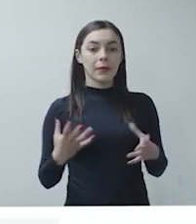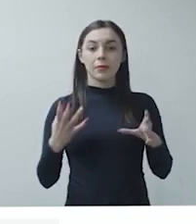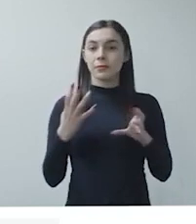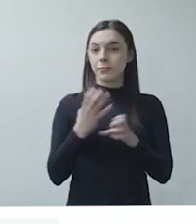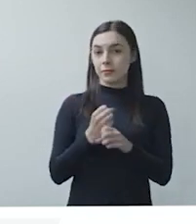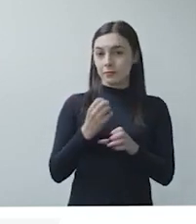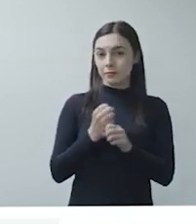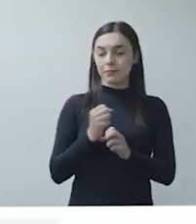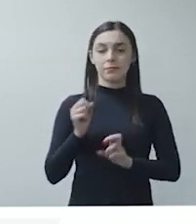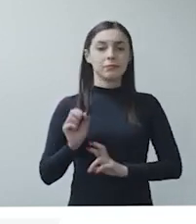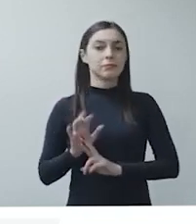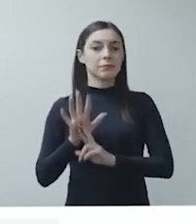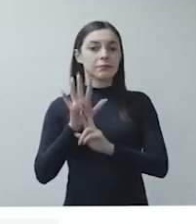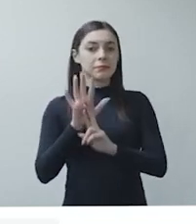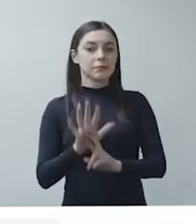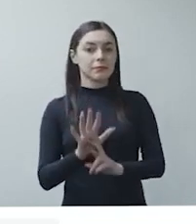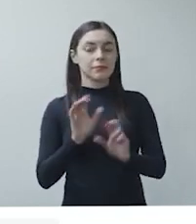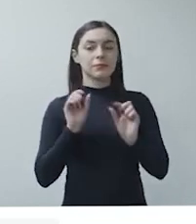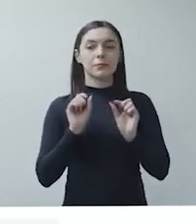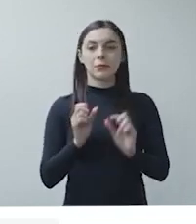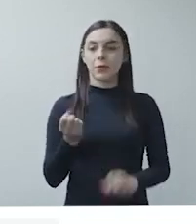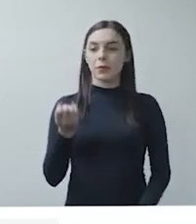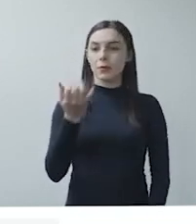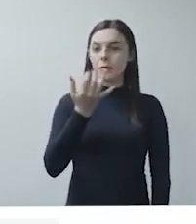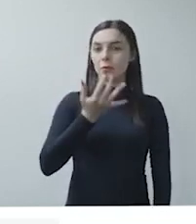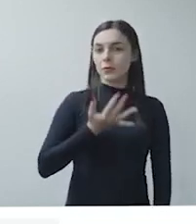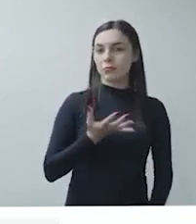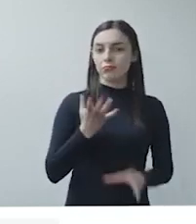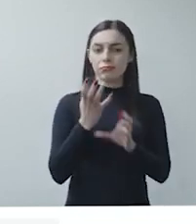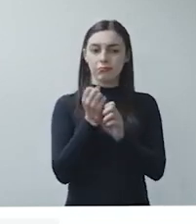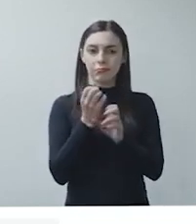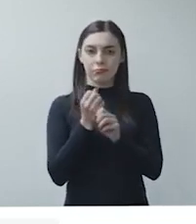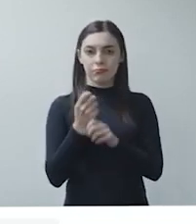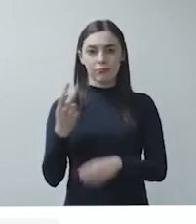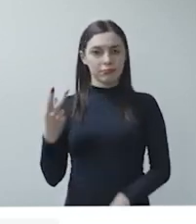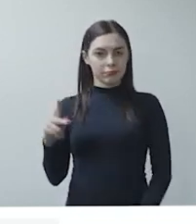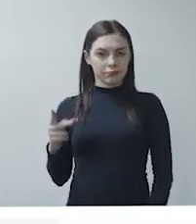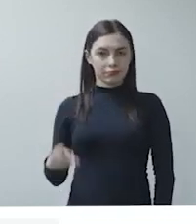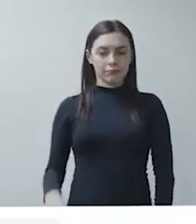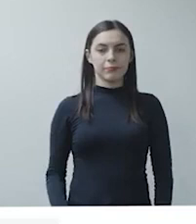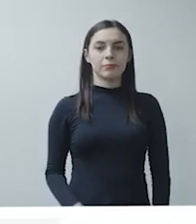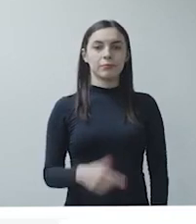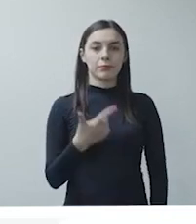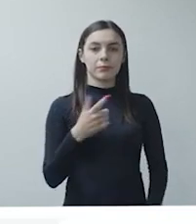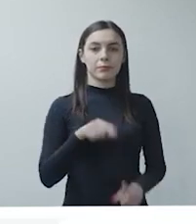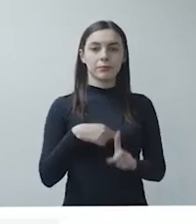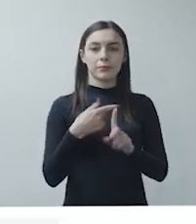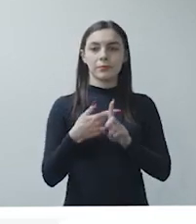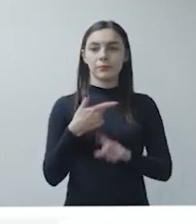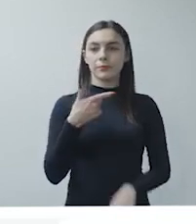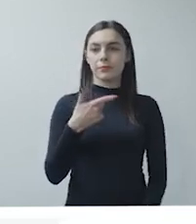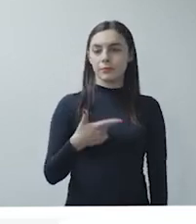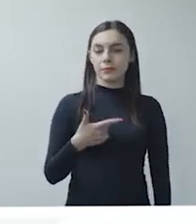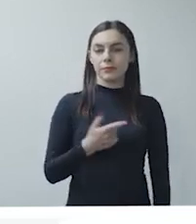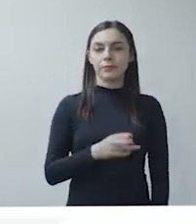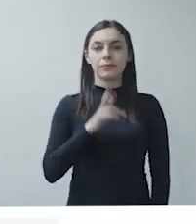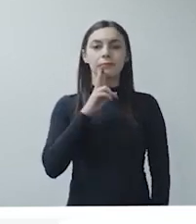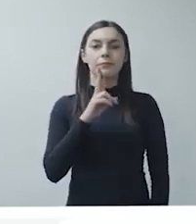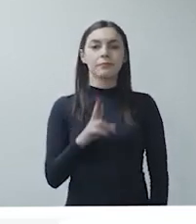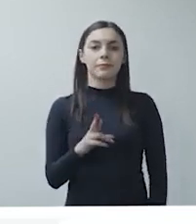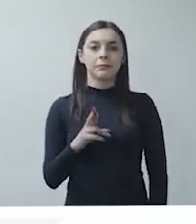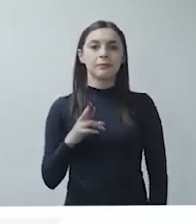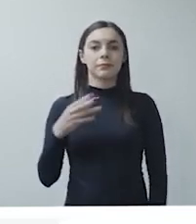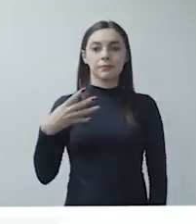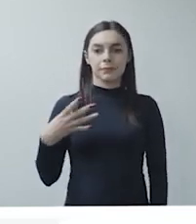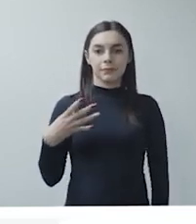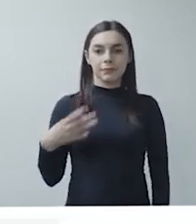que representa a quantidade de pontos do Caio. 2 mais 2 igual